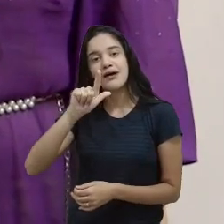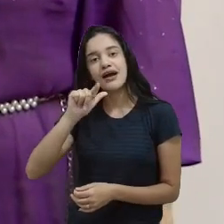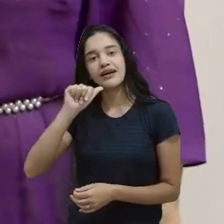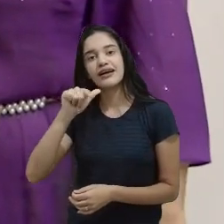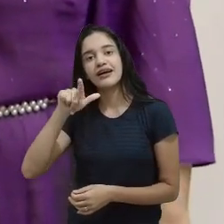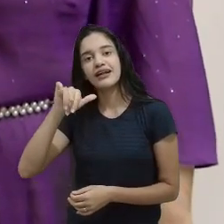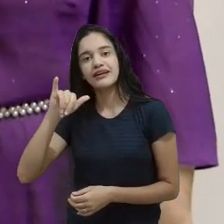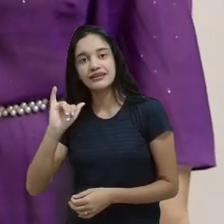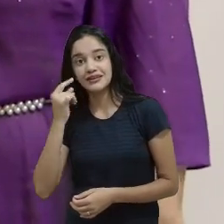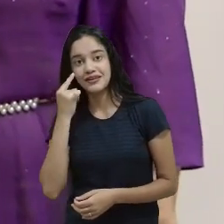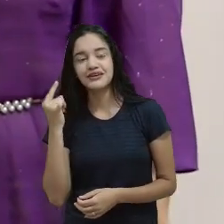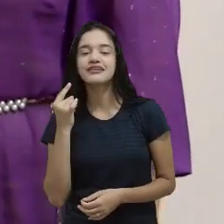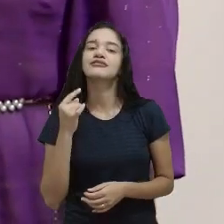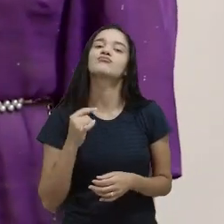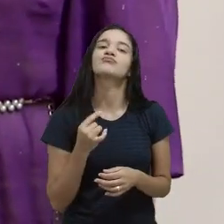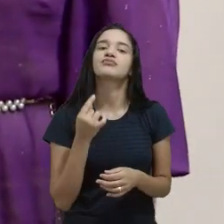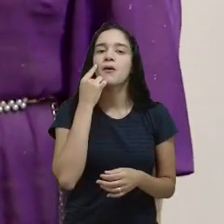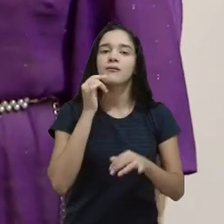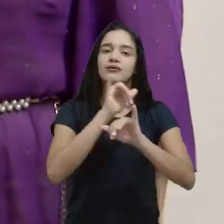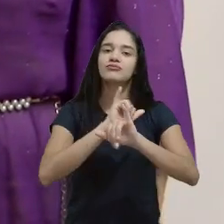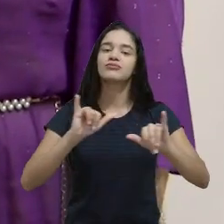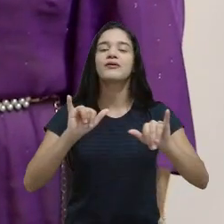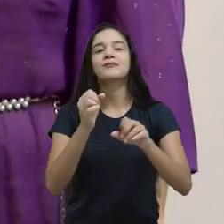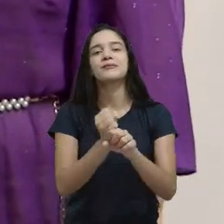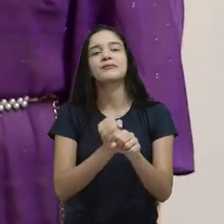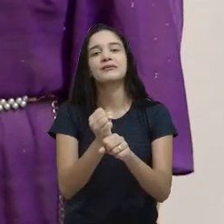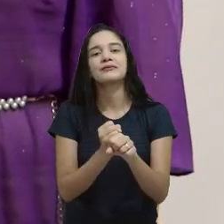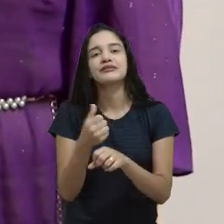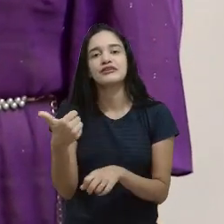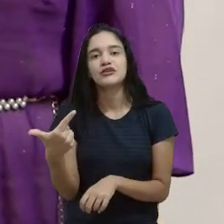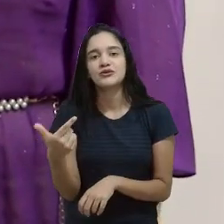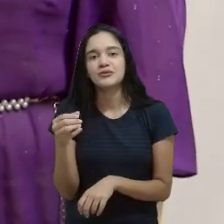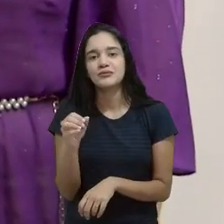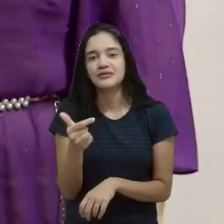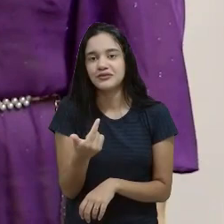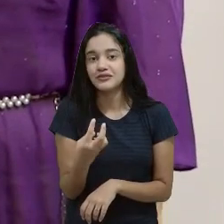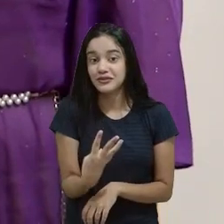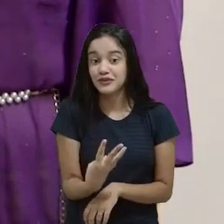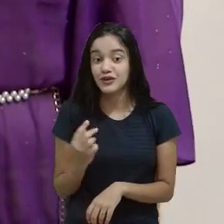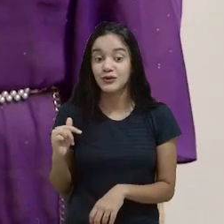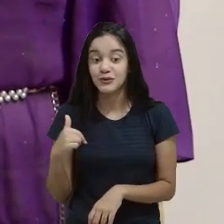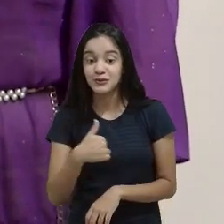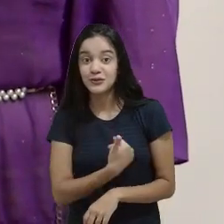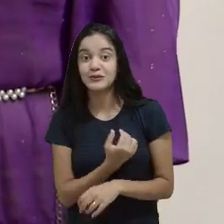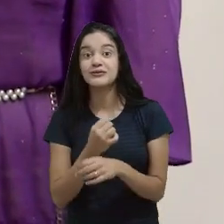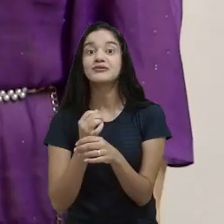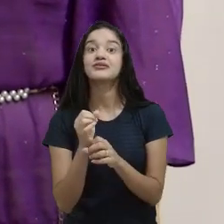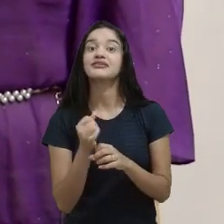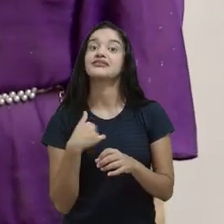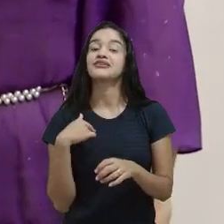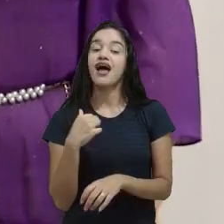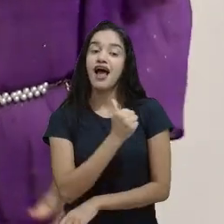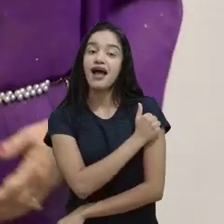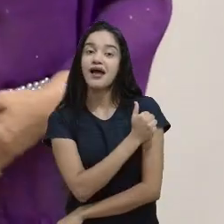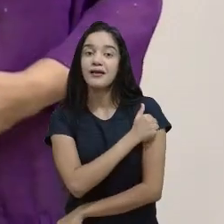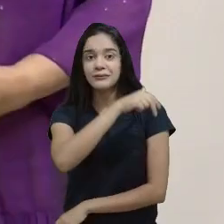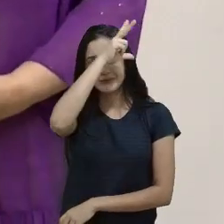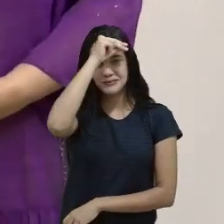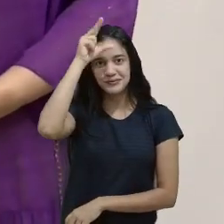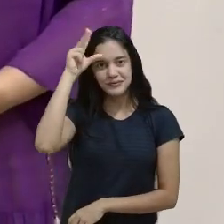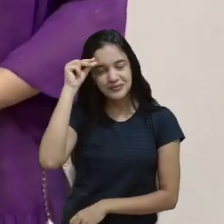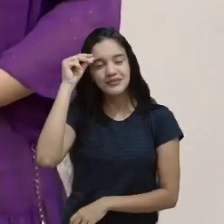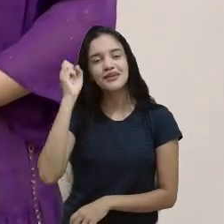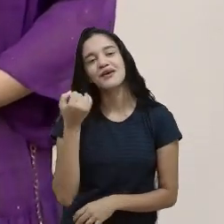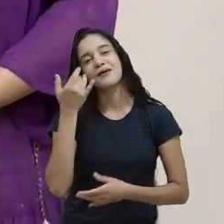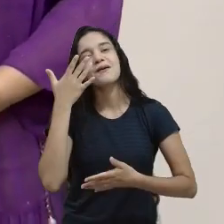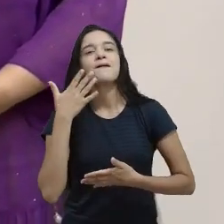vamos deixar aquela mensagem para 2023, não é? Para todos os nossos alunos e alunas da nossa rede. Com